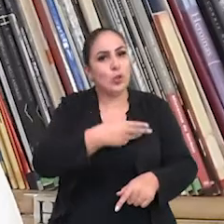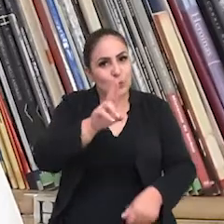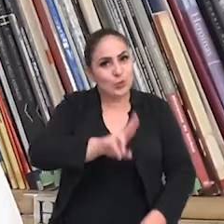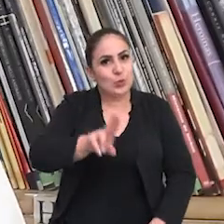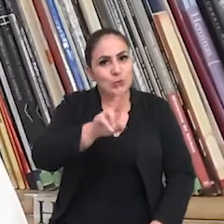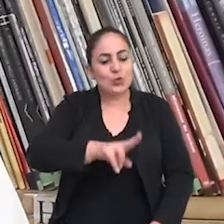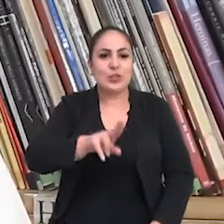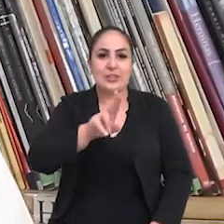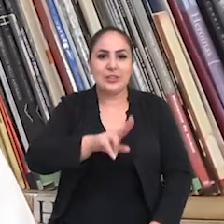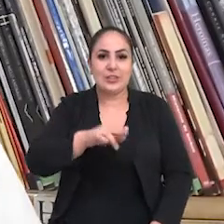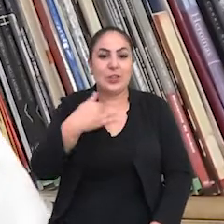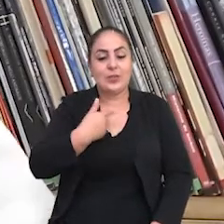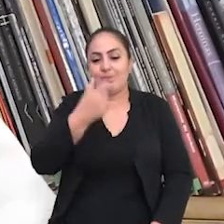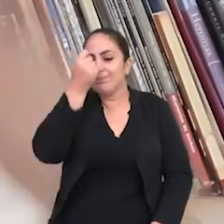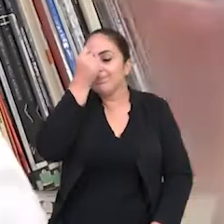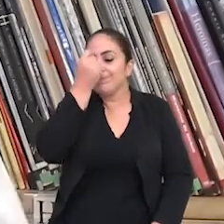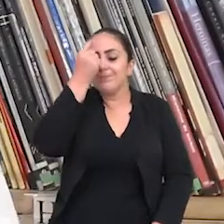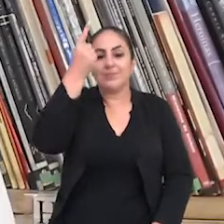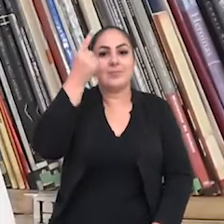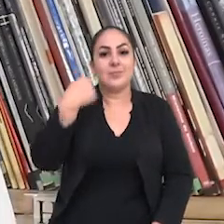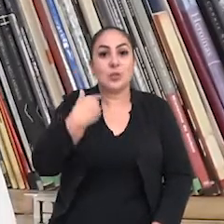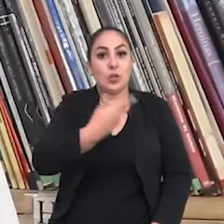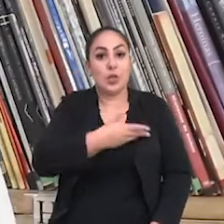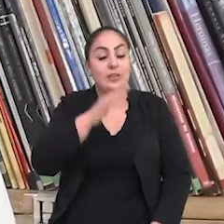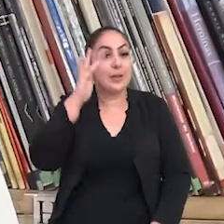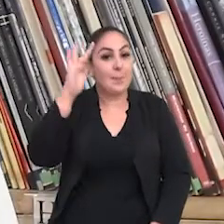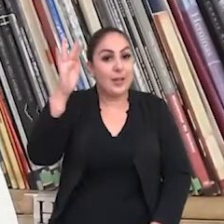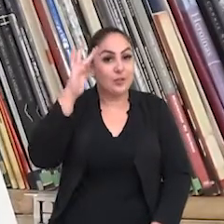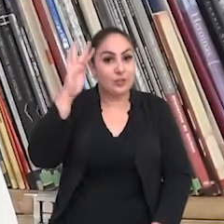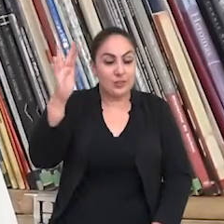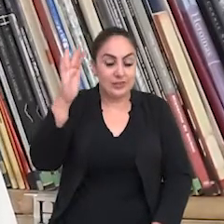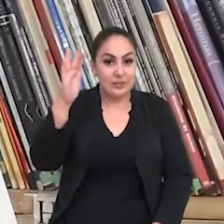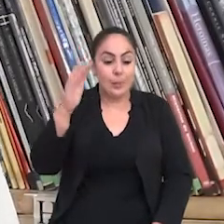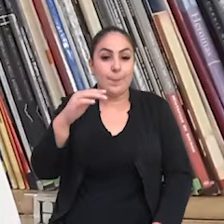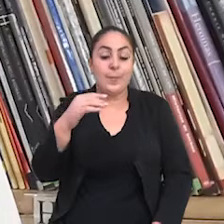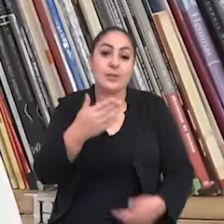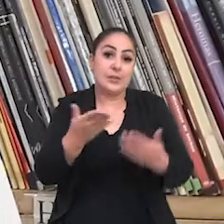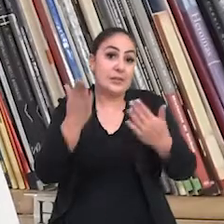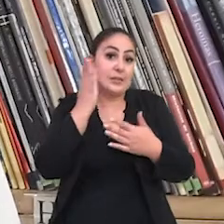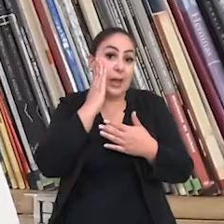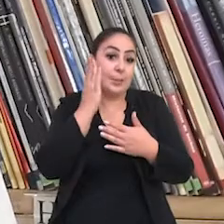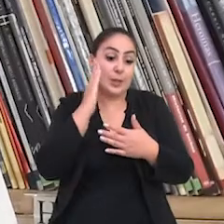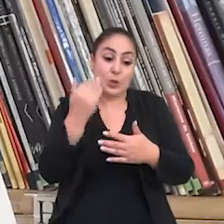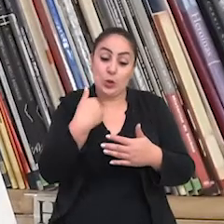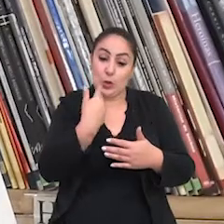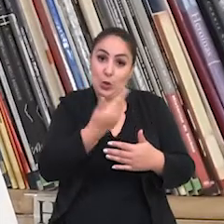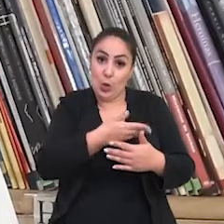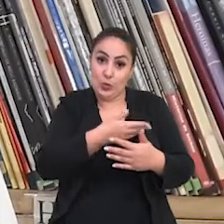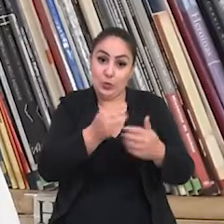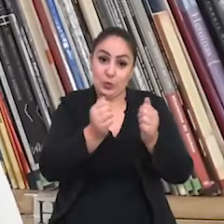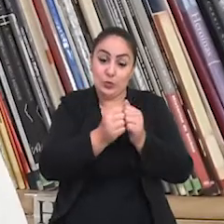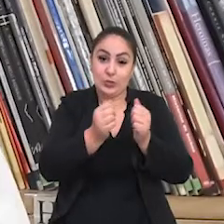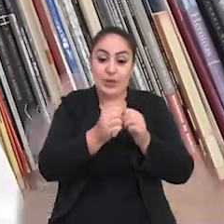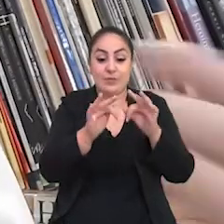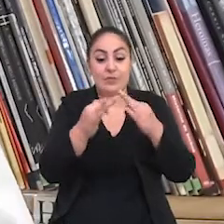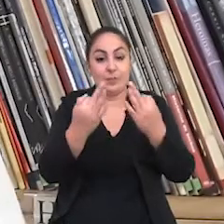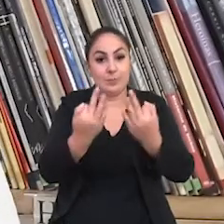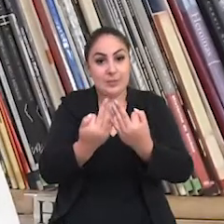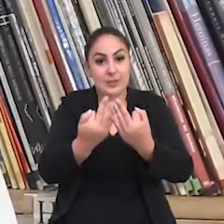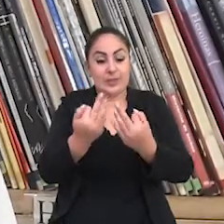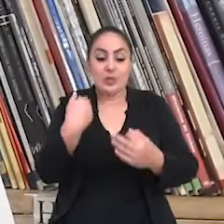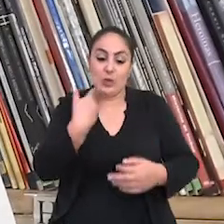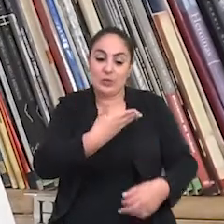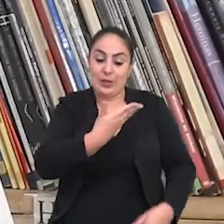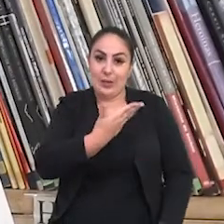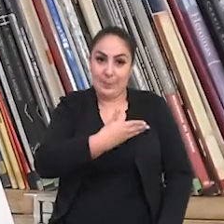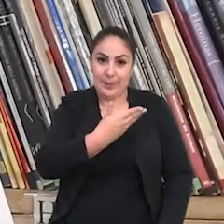gente também utilize a nossa criatividade e a nossa imaginação para, quem sabe, nós, com as nossas famílias,